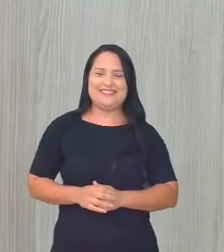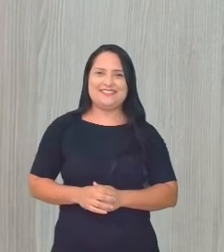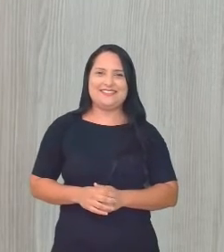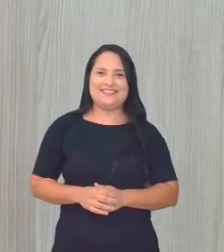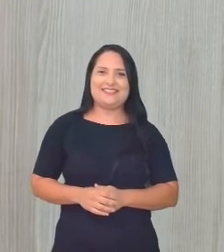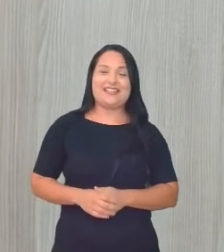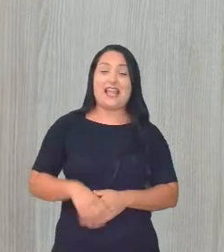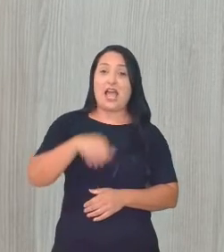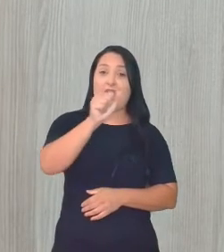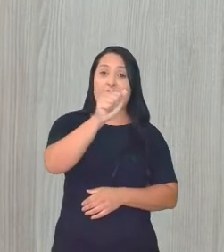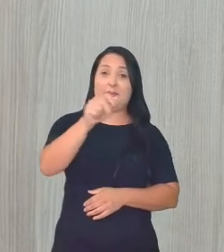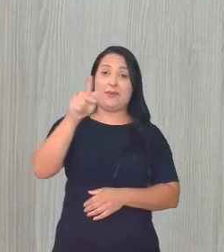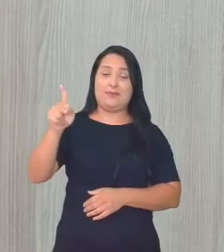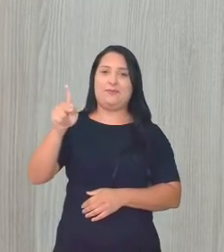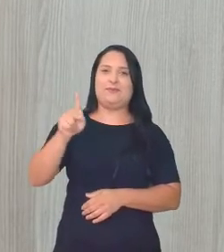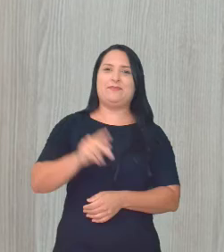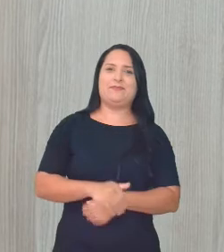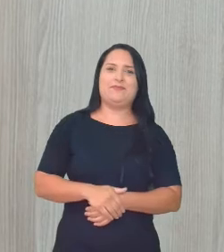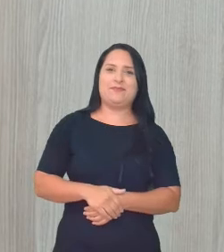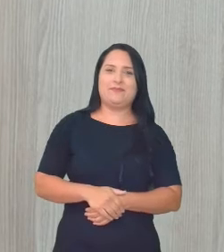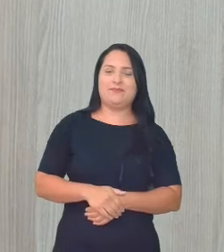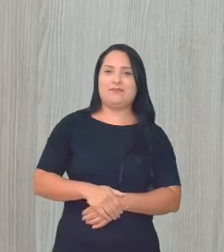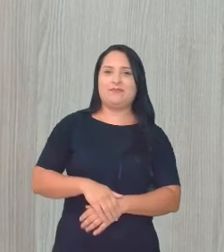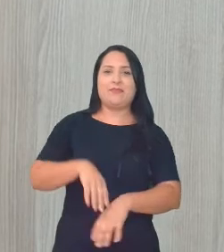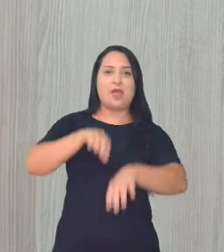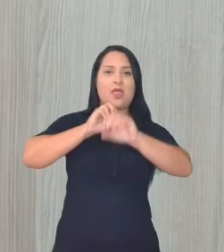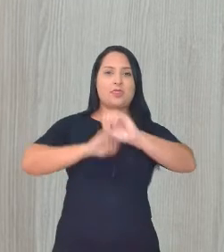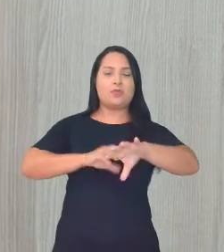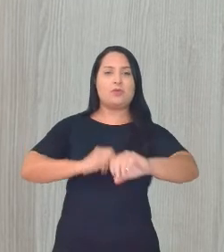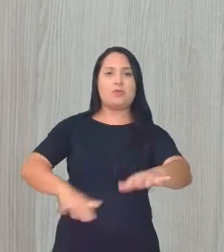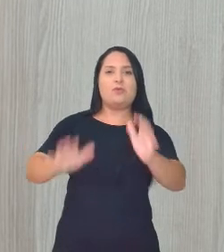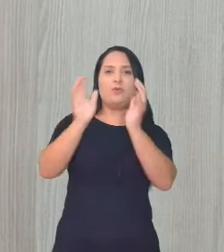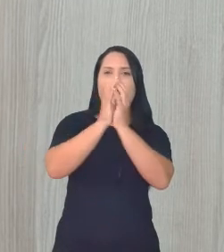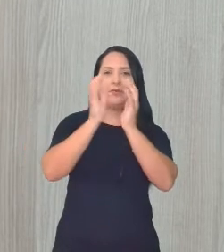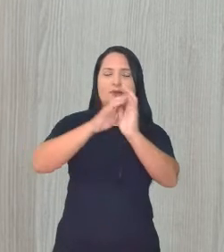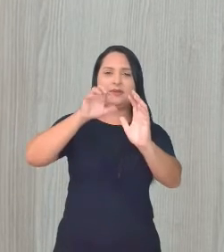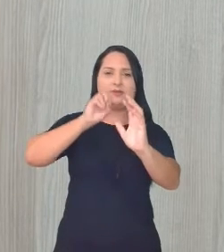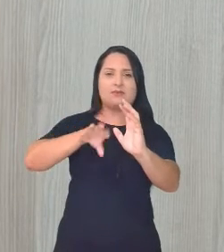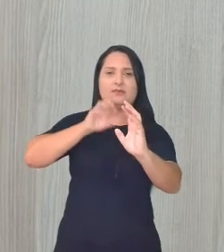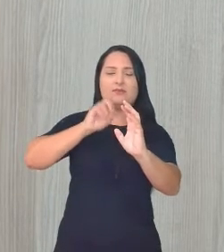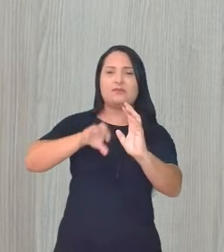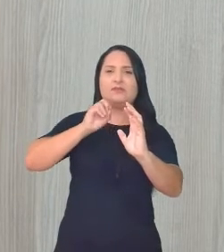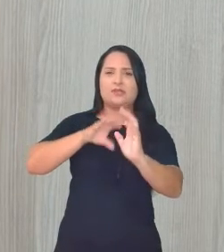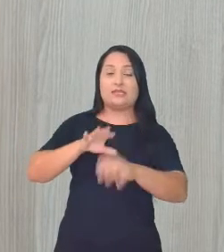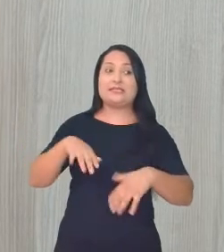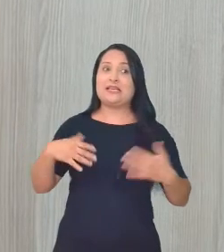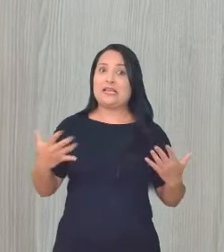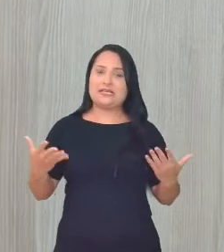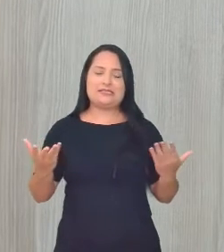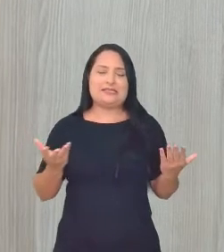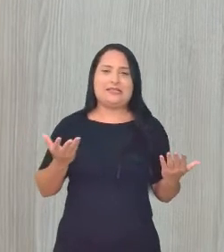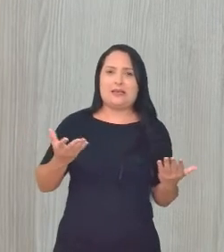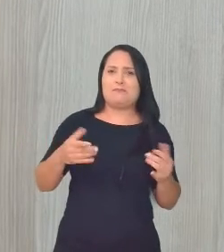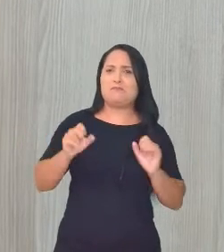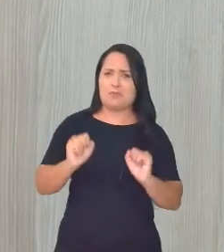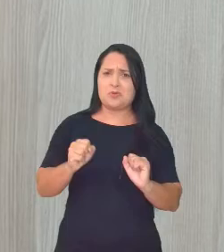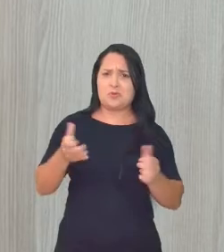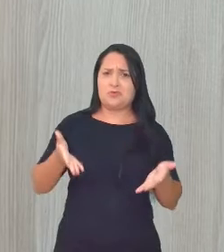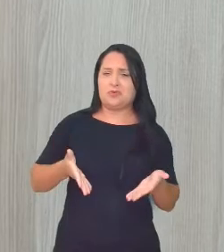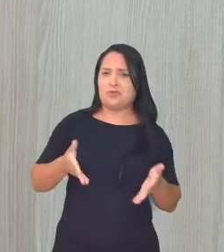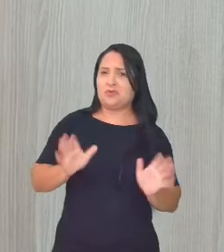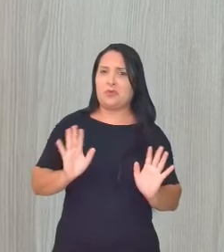o aplicativo do Educa Recife. E aí, professora, será que pode ter hoje ou